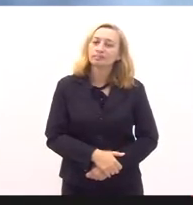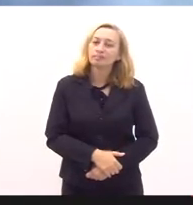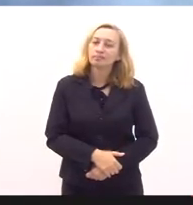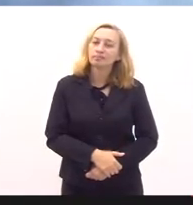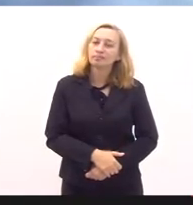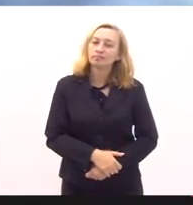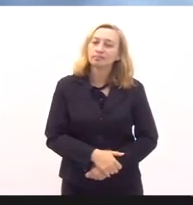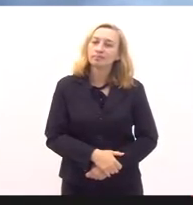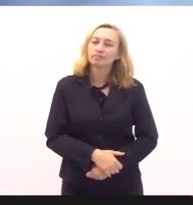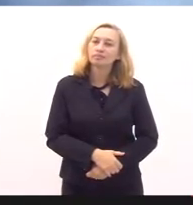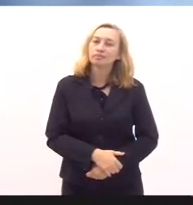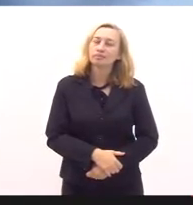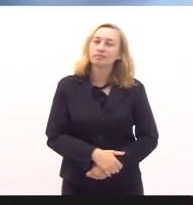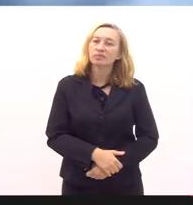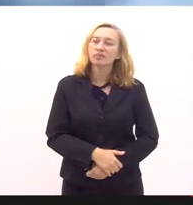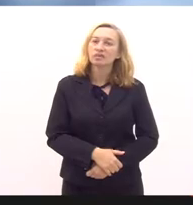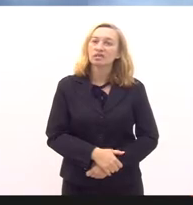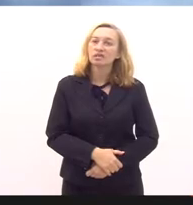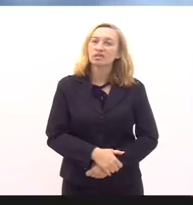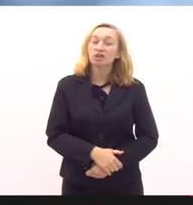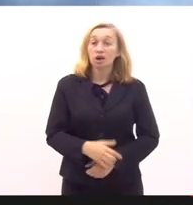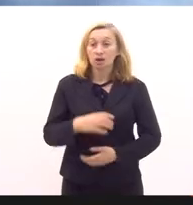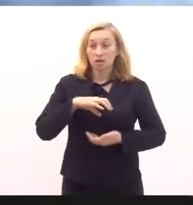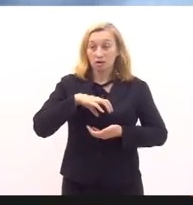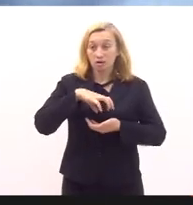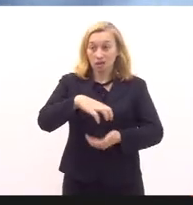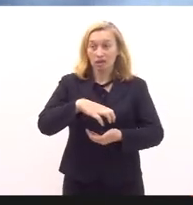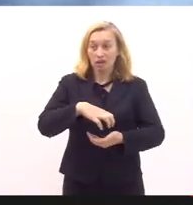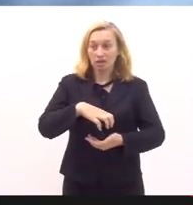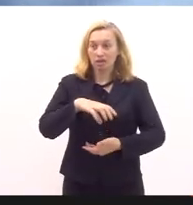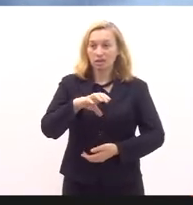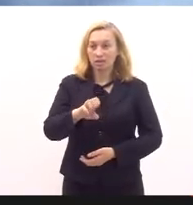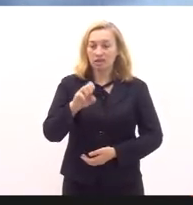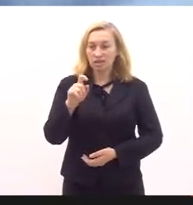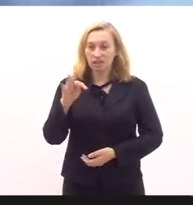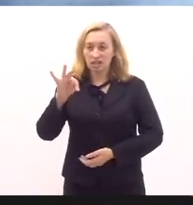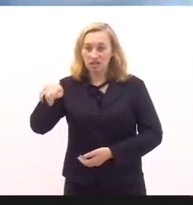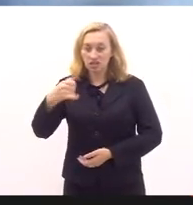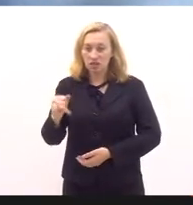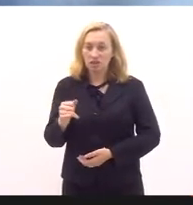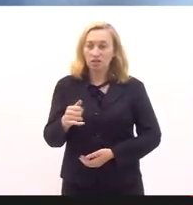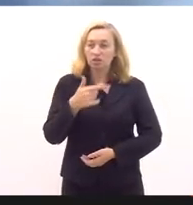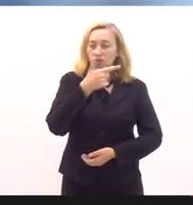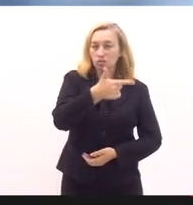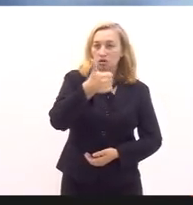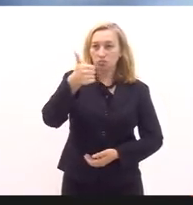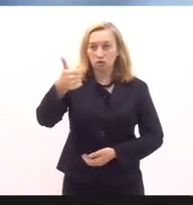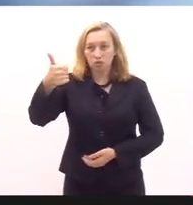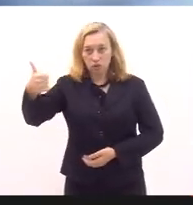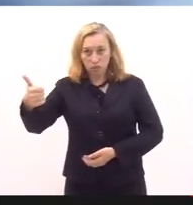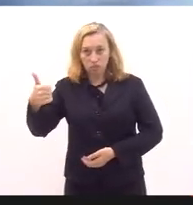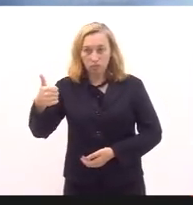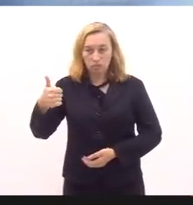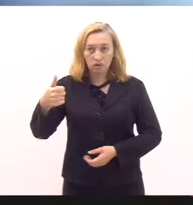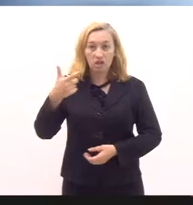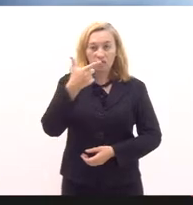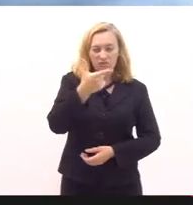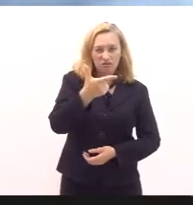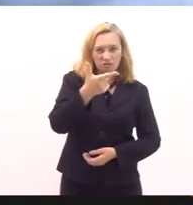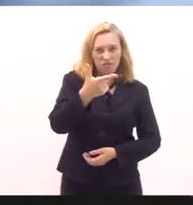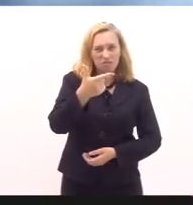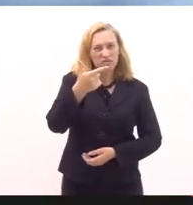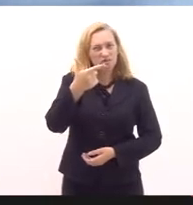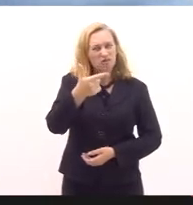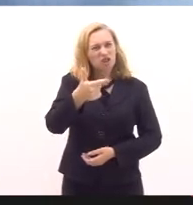longas batalhas. Eu sou decano do CETERJ, estou desde 2001, já se vão 20 e poucos anos.